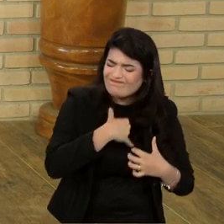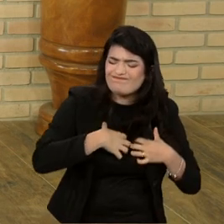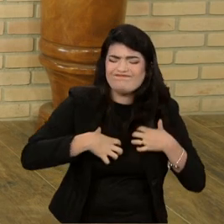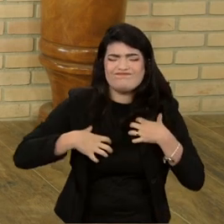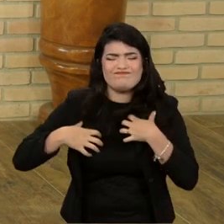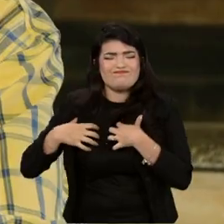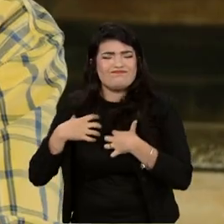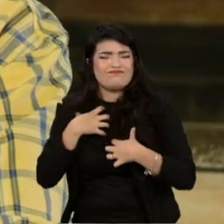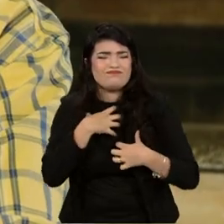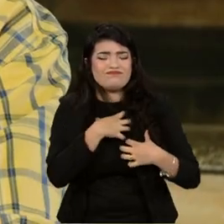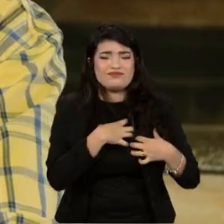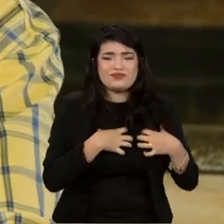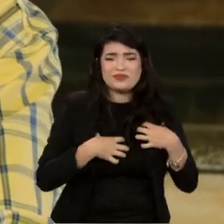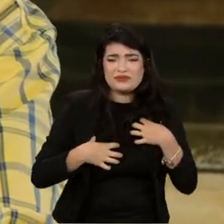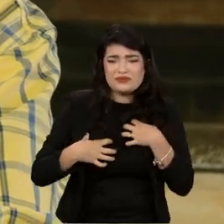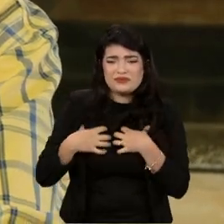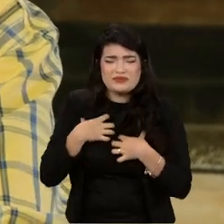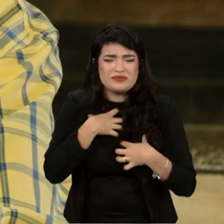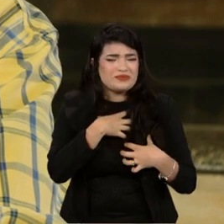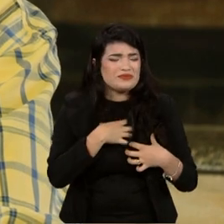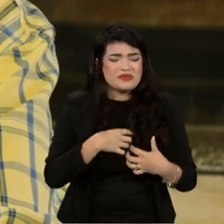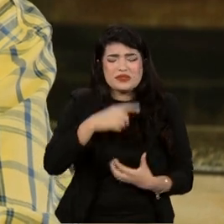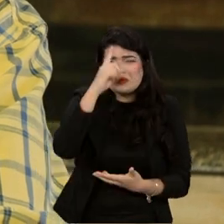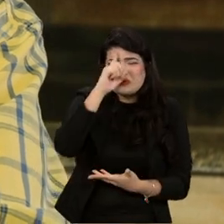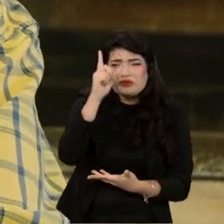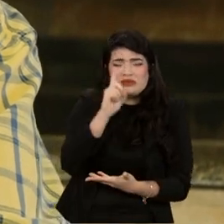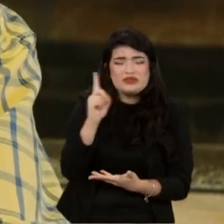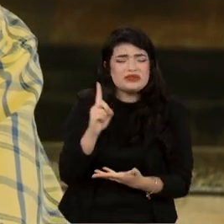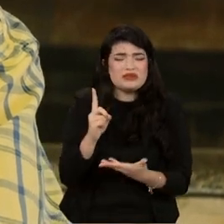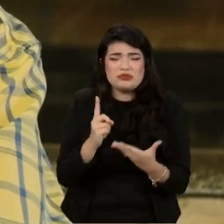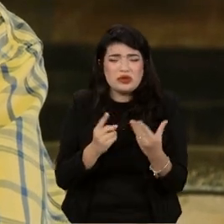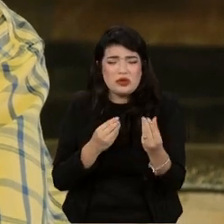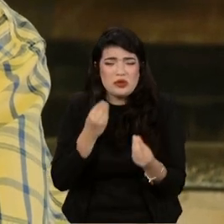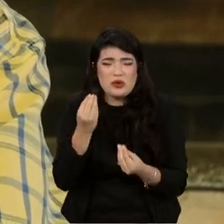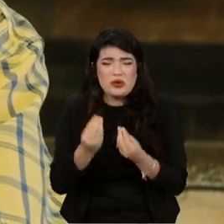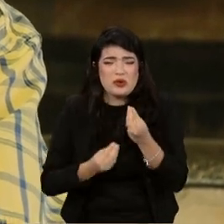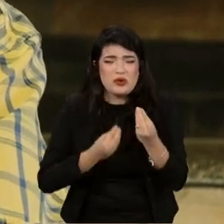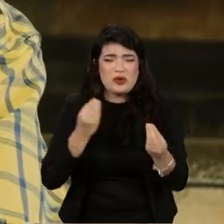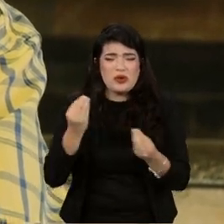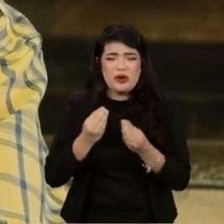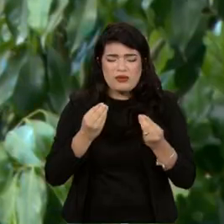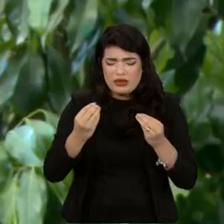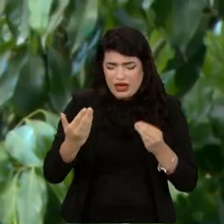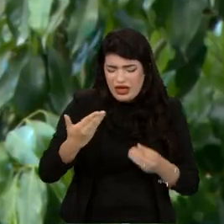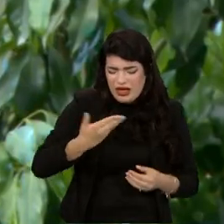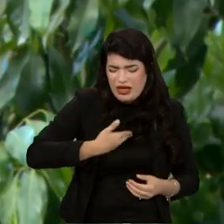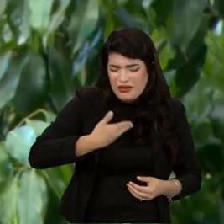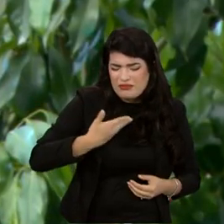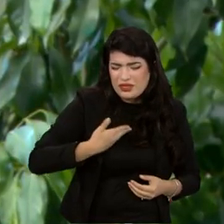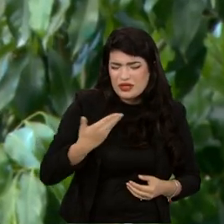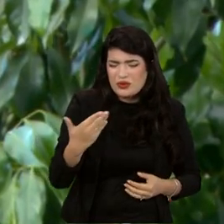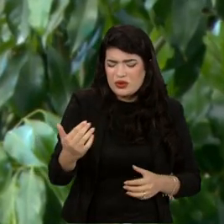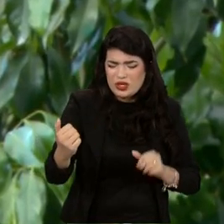aborrecido. Não sabia da nossa amizade,